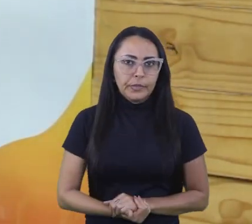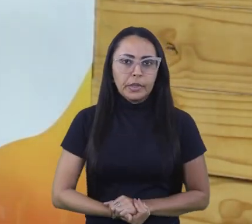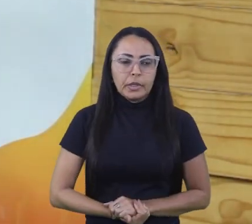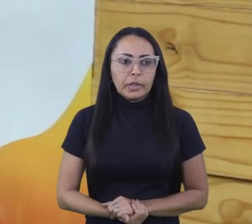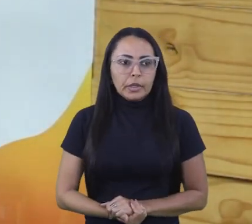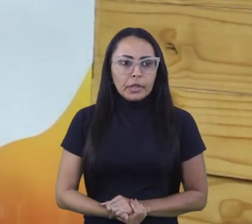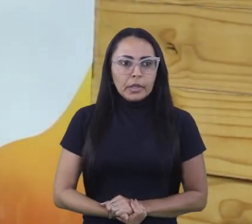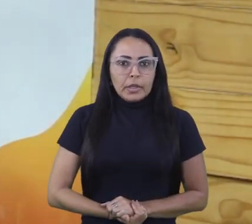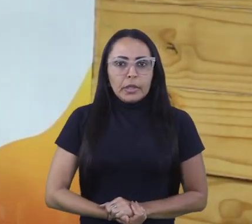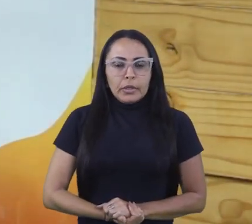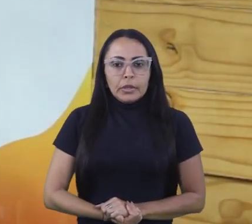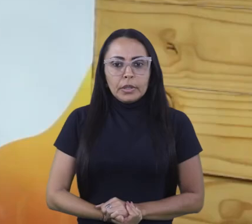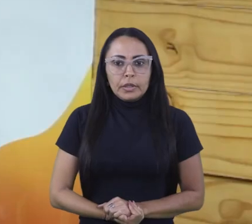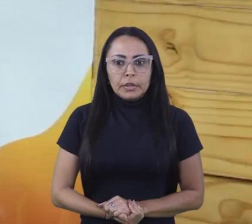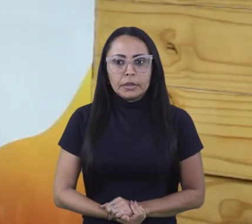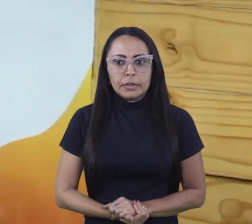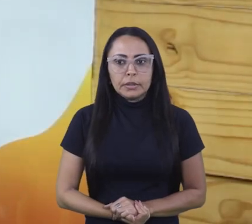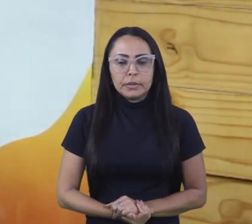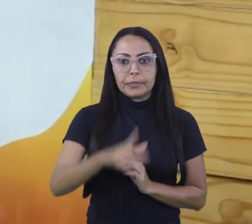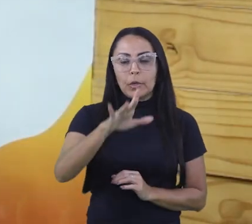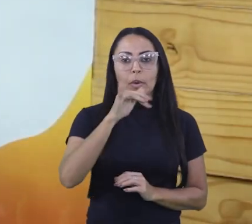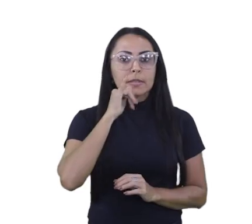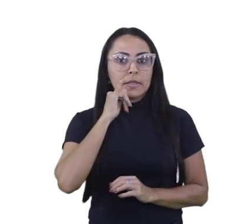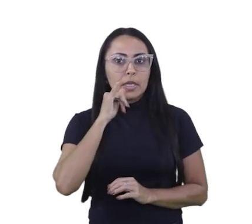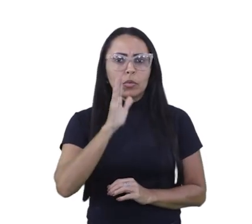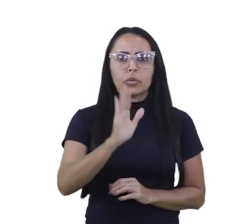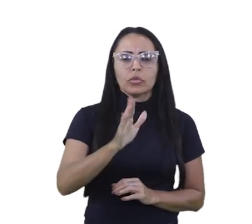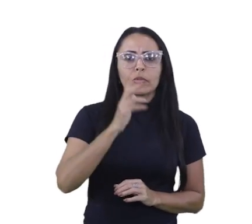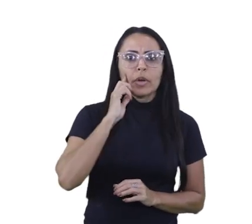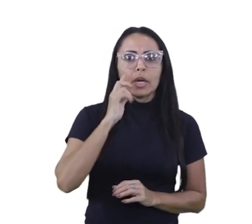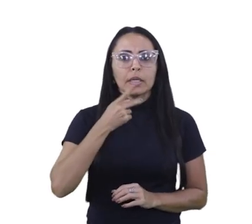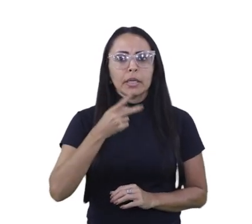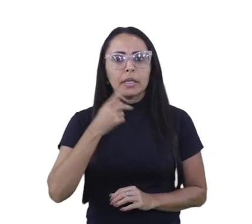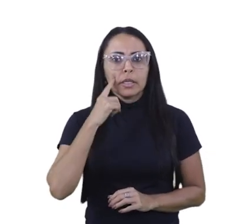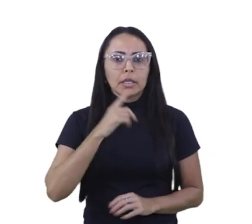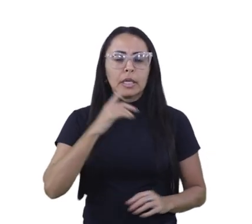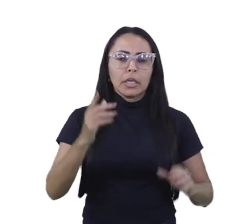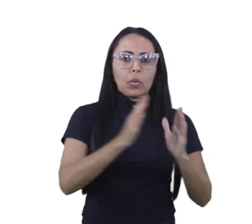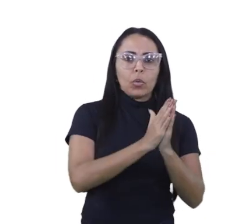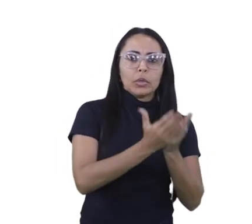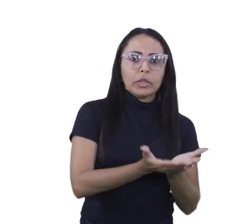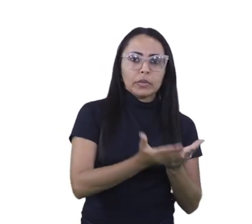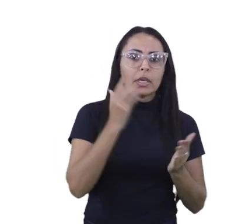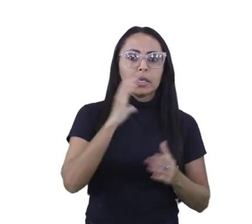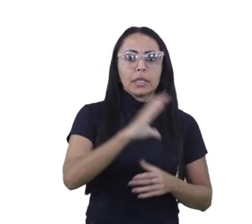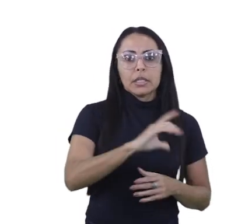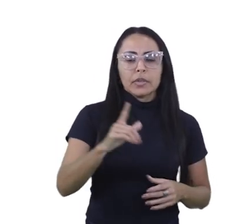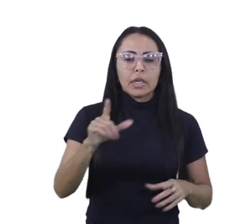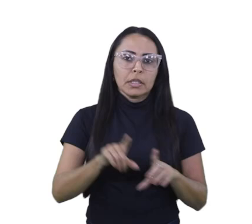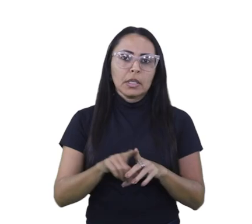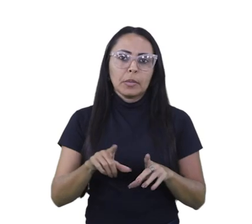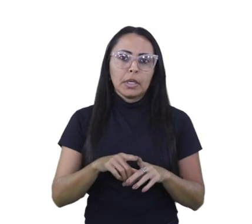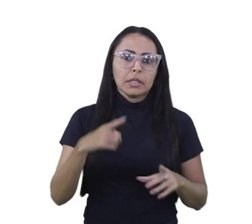várias vezes. Eu trago aqui um exemplo do que eu já falei. Um livro, ele pode estar classificado de uma forma